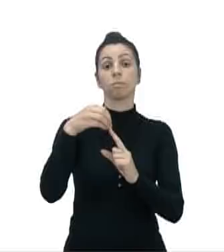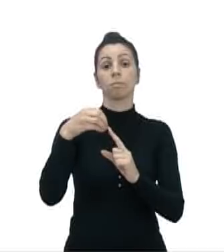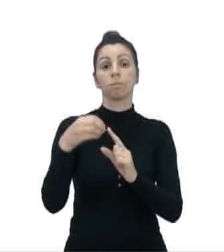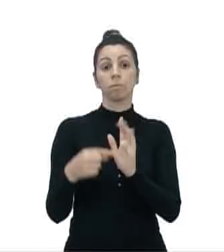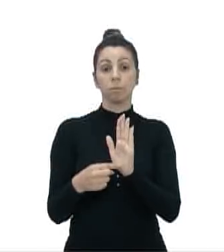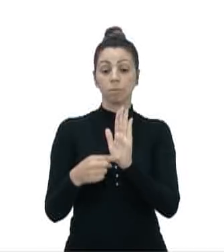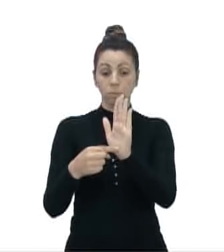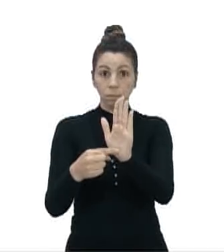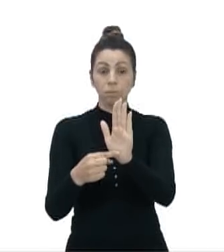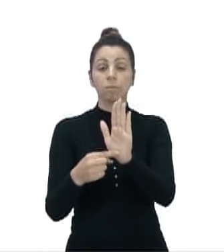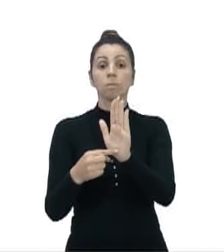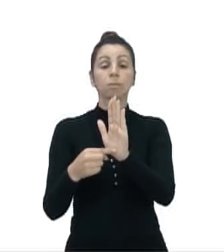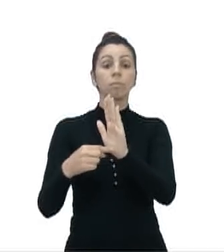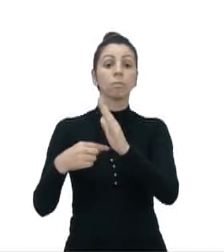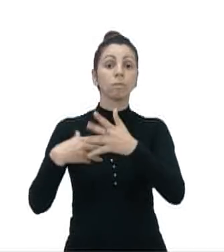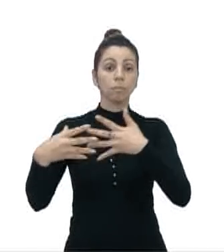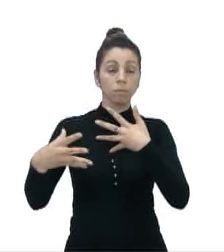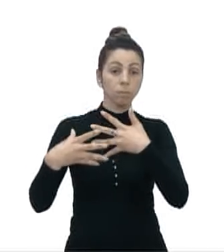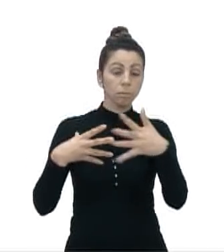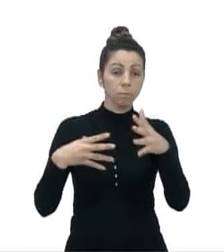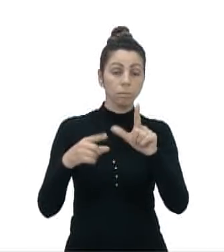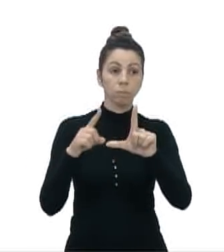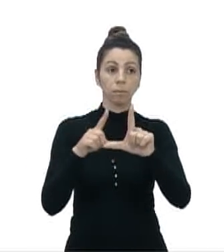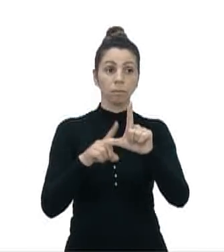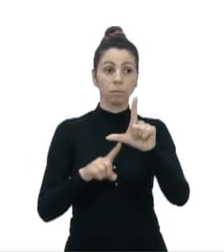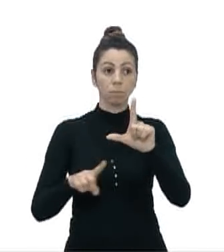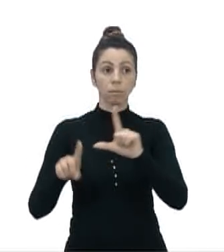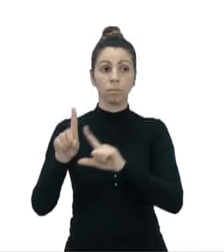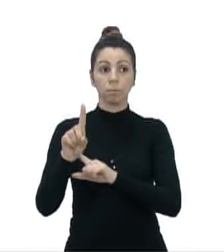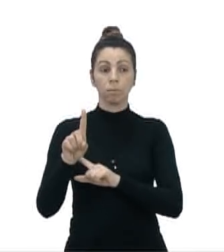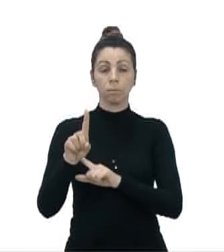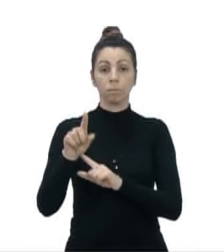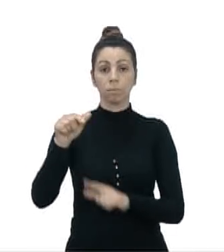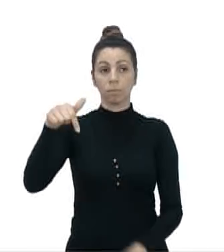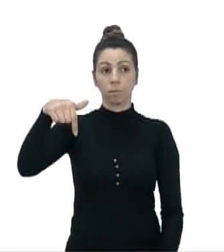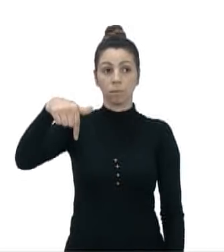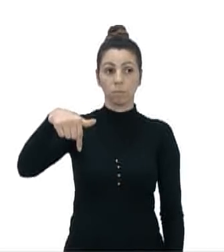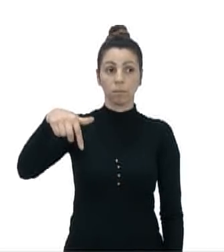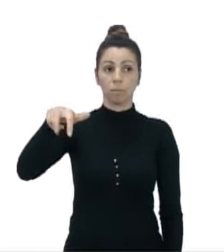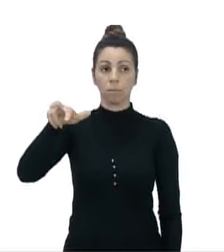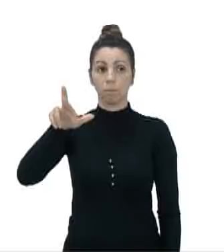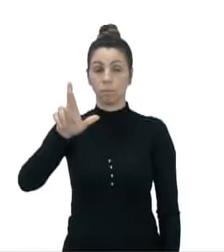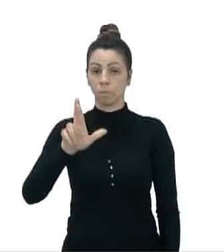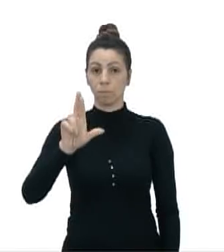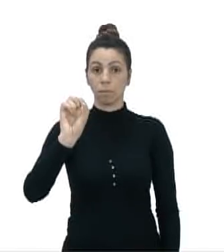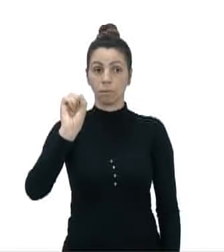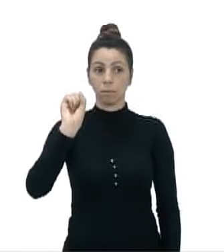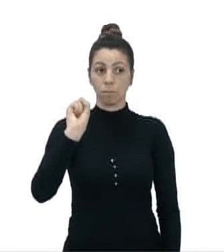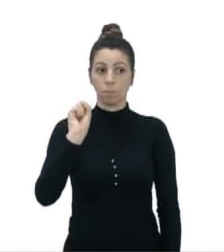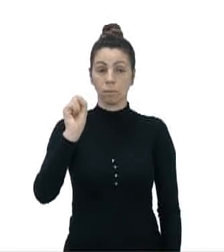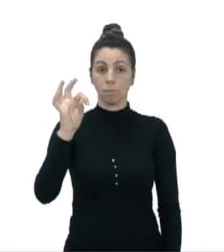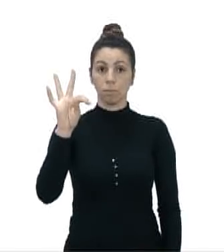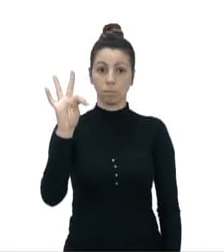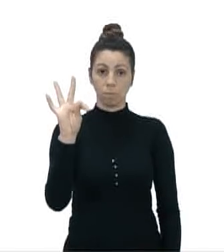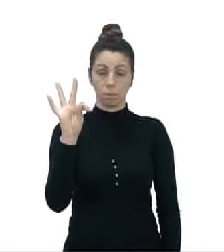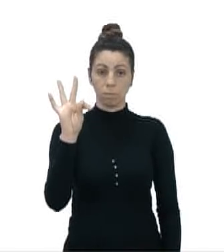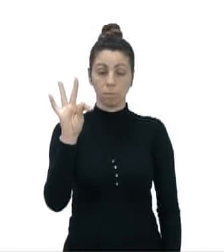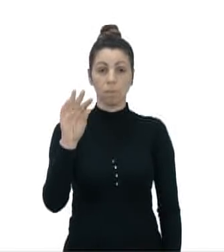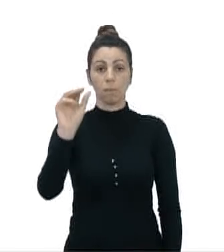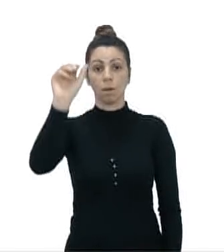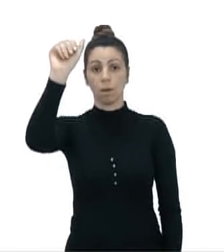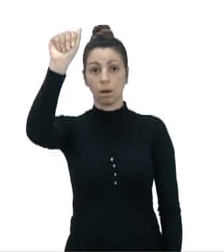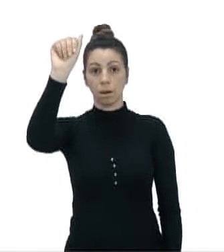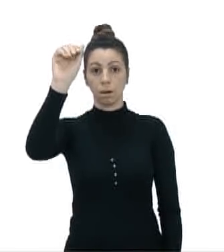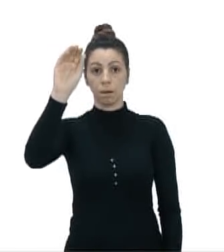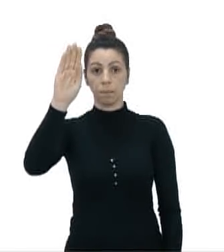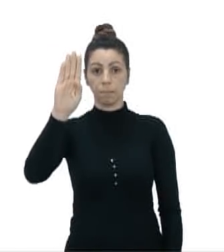terminal de ônibus é a letra Q, R, S ou T. Então, a alternativa A, B, C